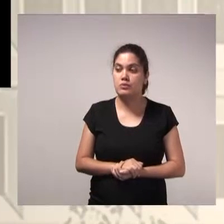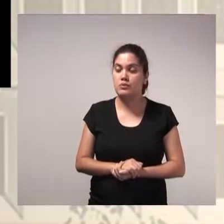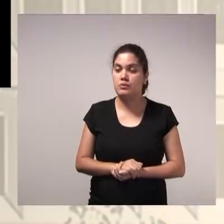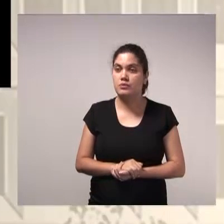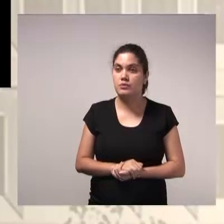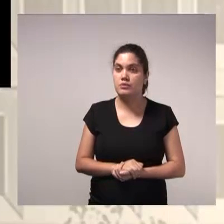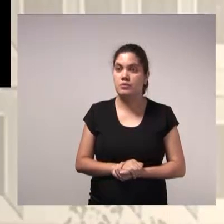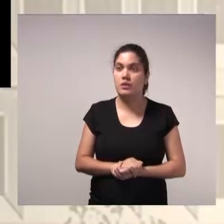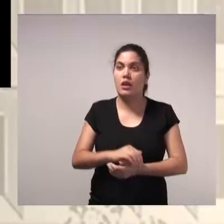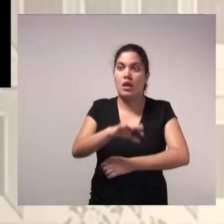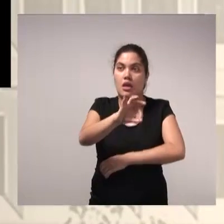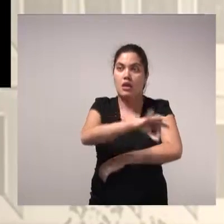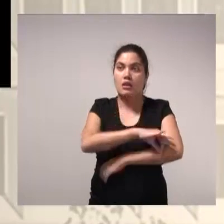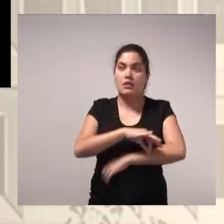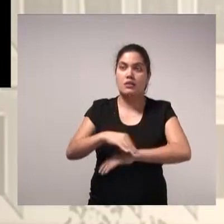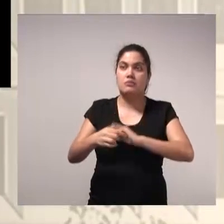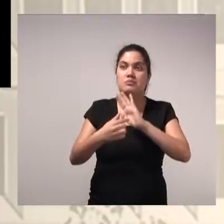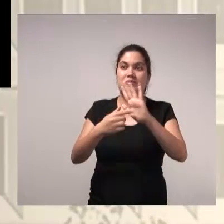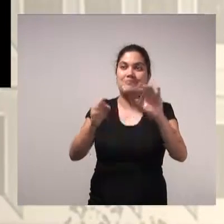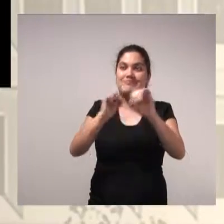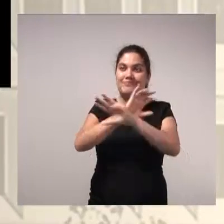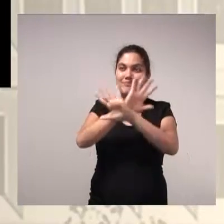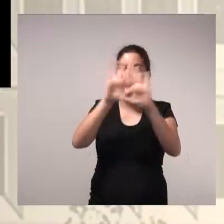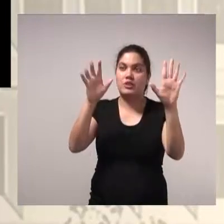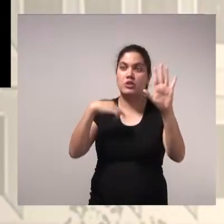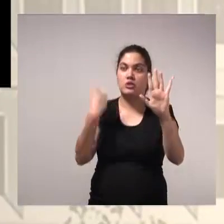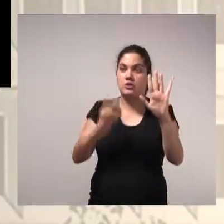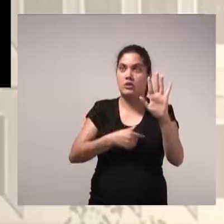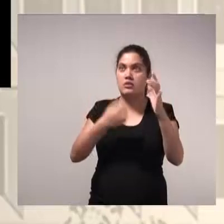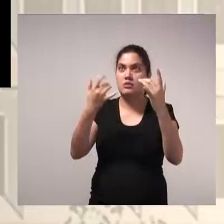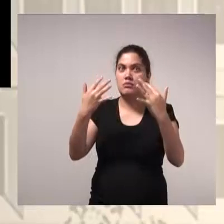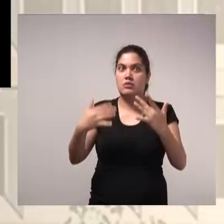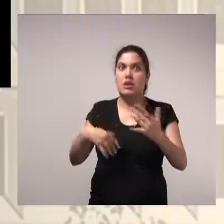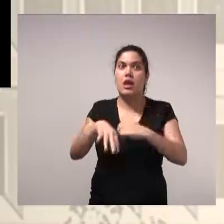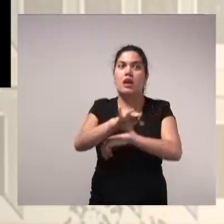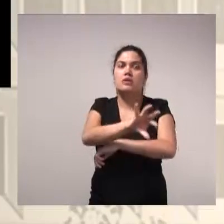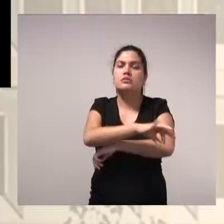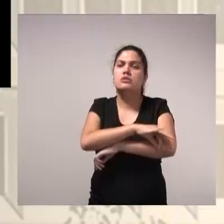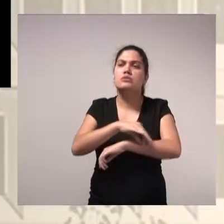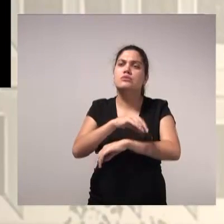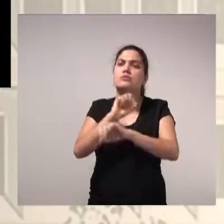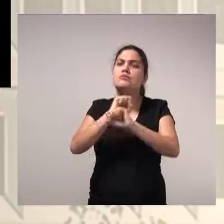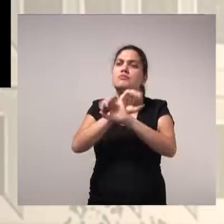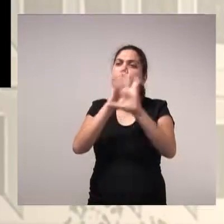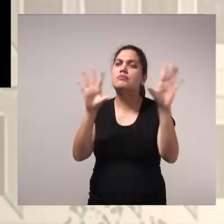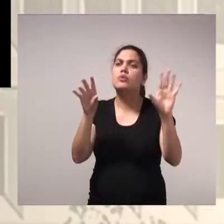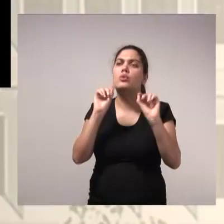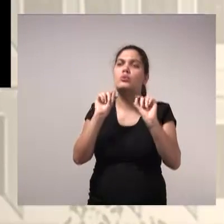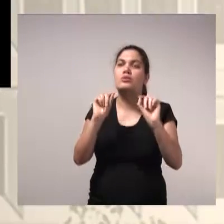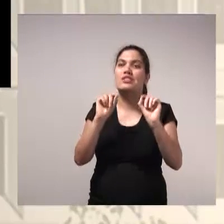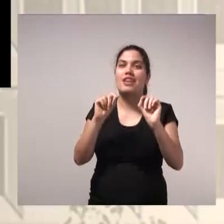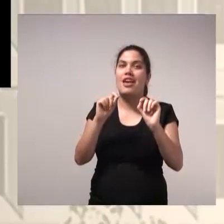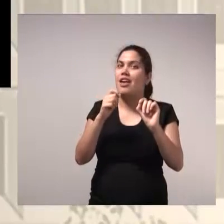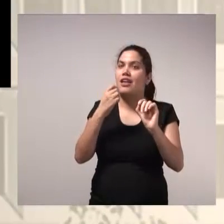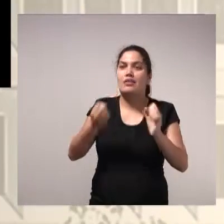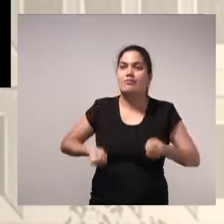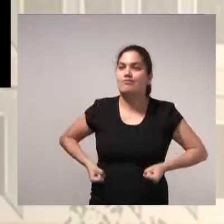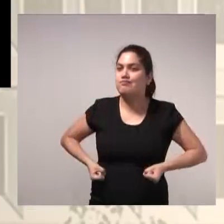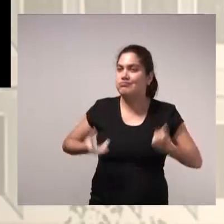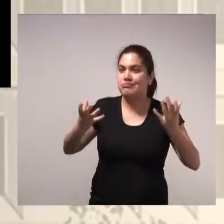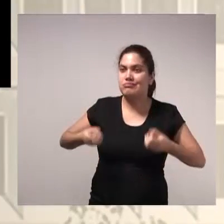uma arquitetura explícita, que nós chamamos. O que é arquitetura explícita? Você não gasta recurso